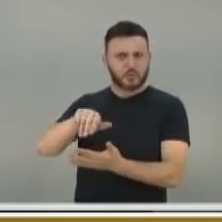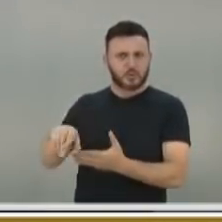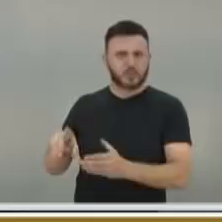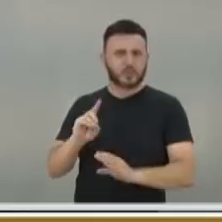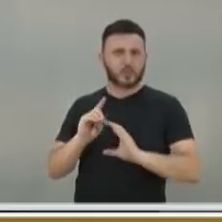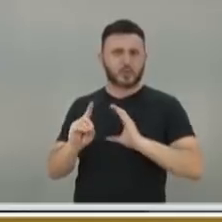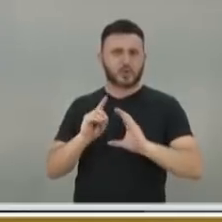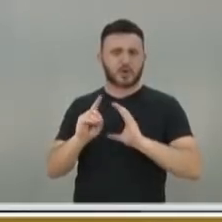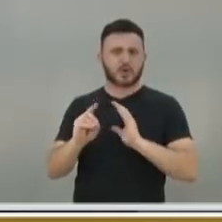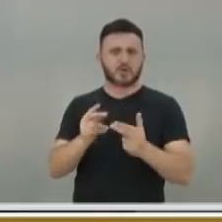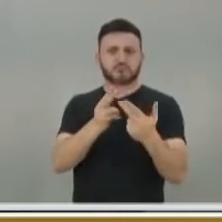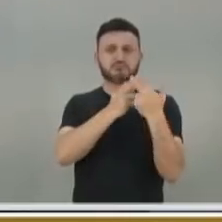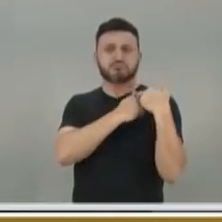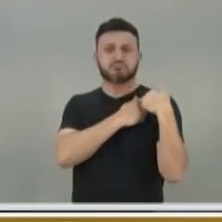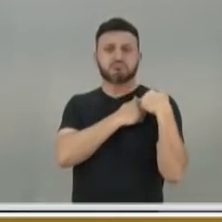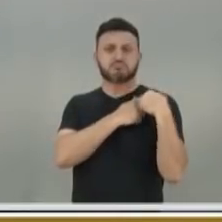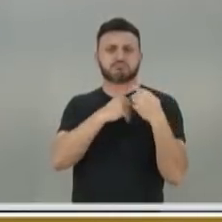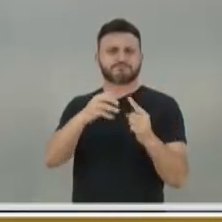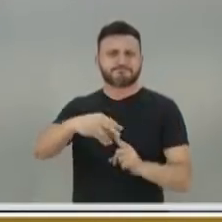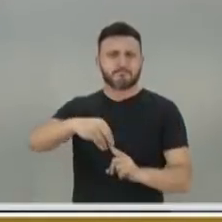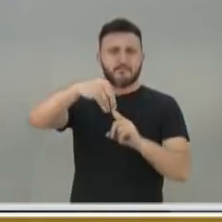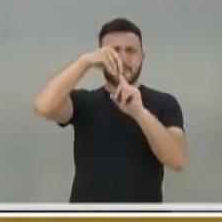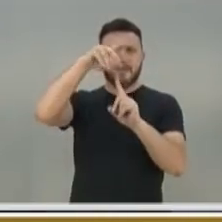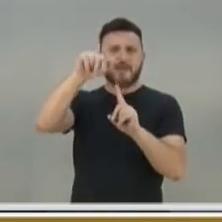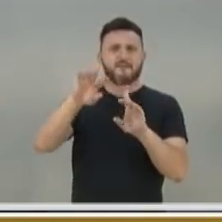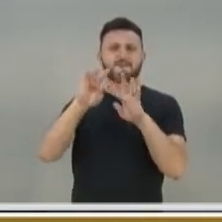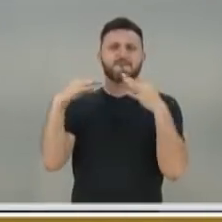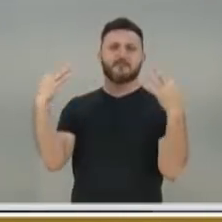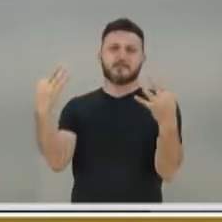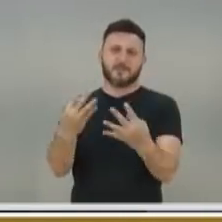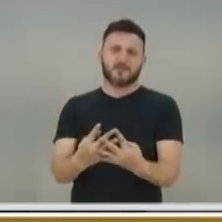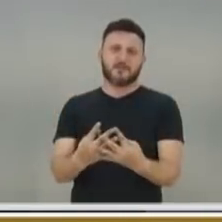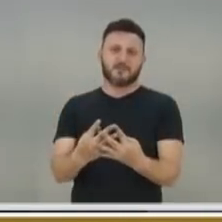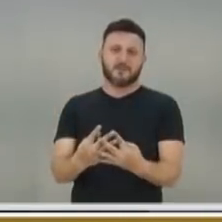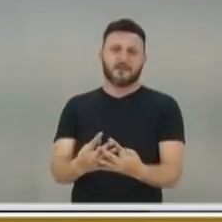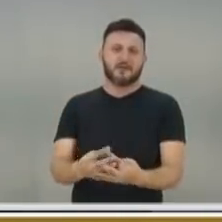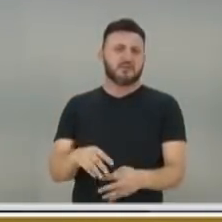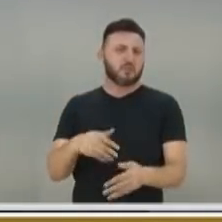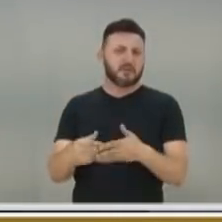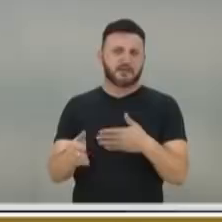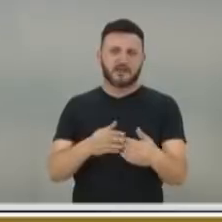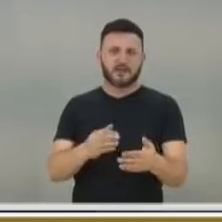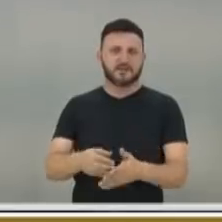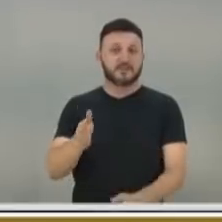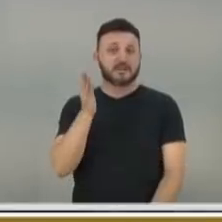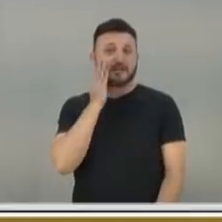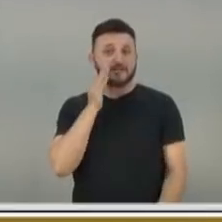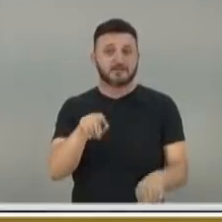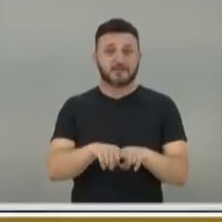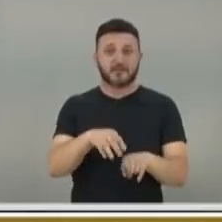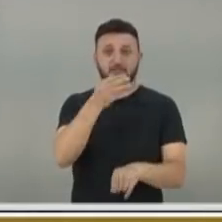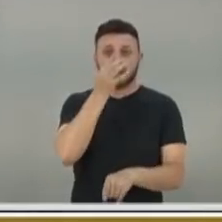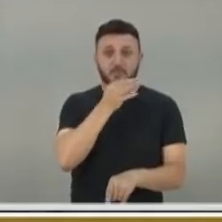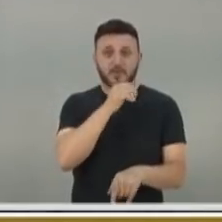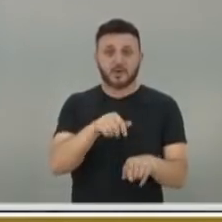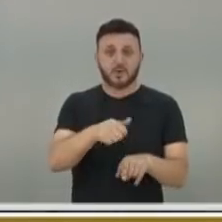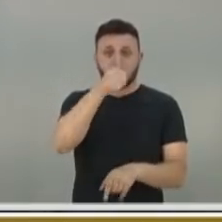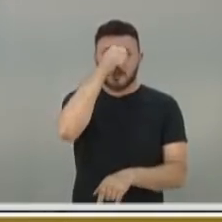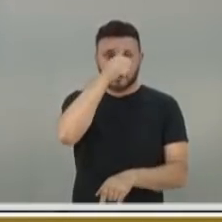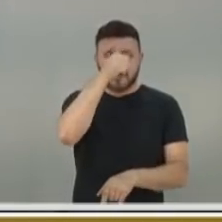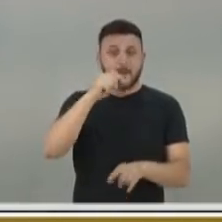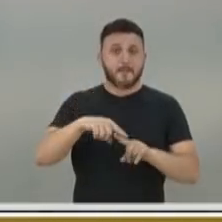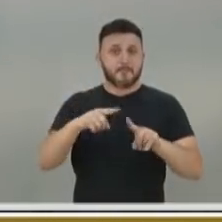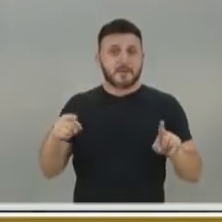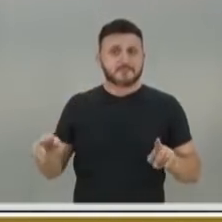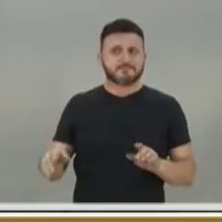cabeça é a pastoral familiar. É catequese, é crisma, é catecumenado, né? Então partilhe conosco um pouco sobre o testemunho de